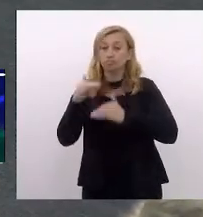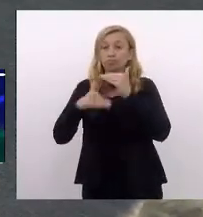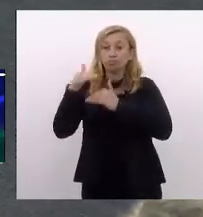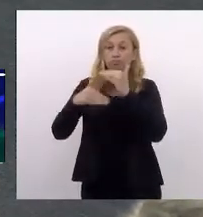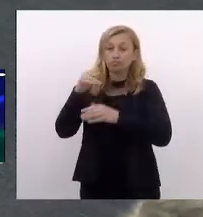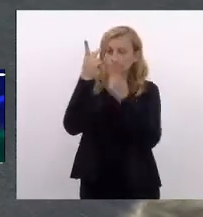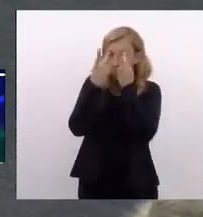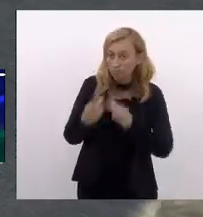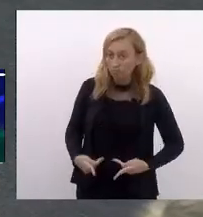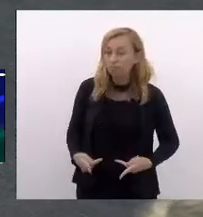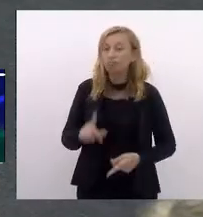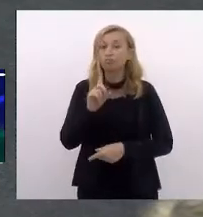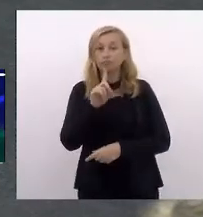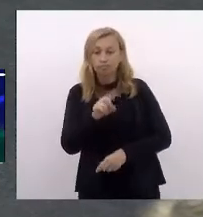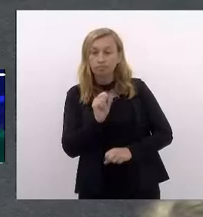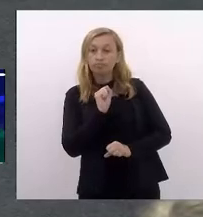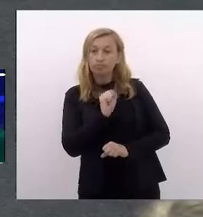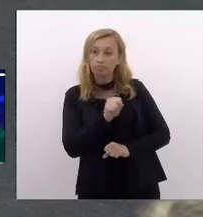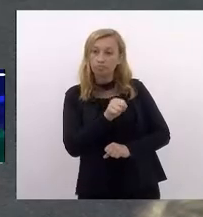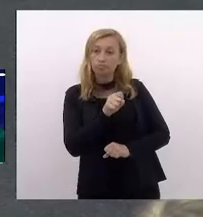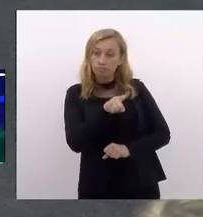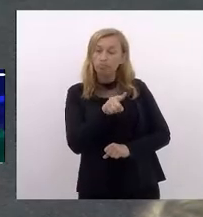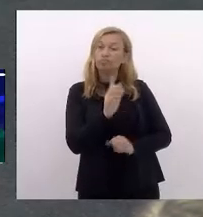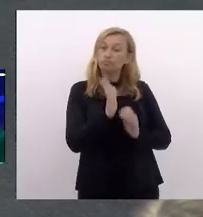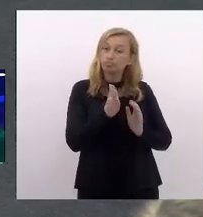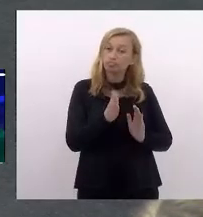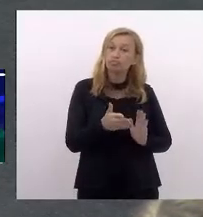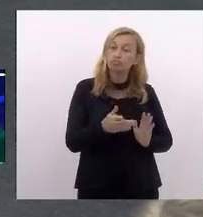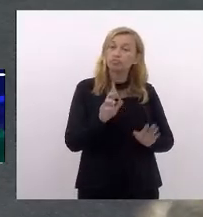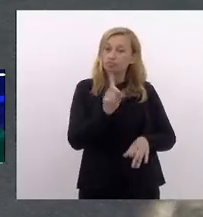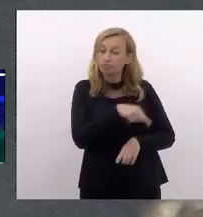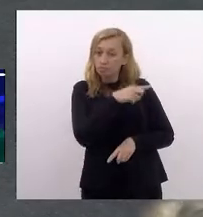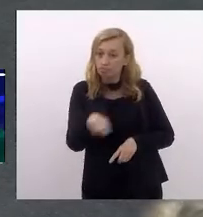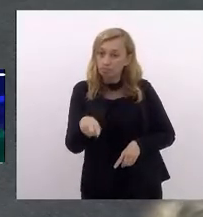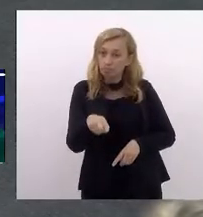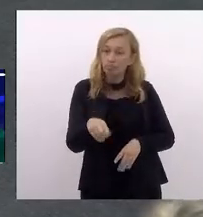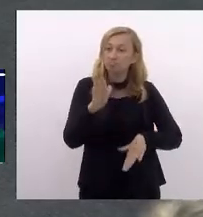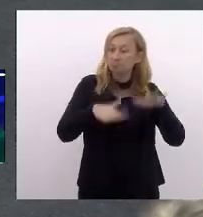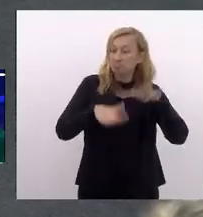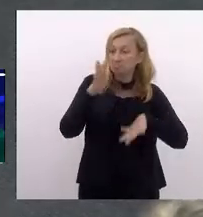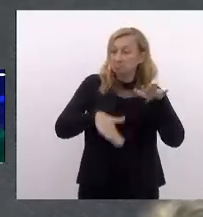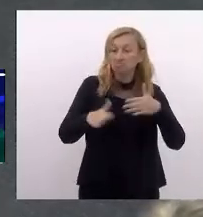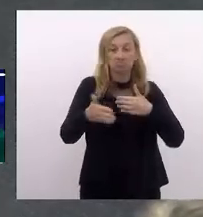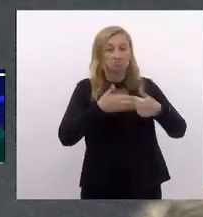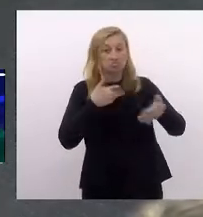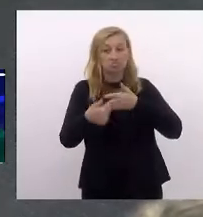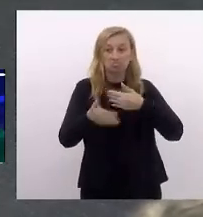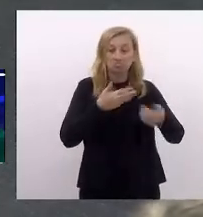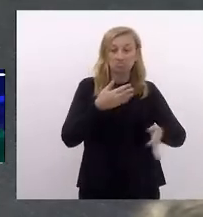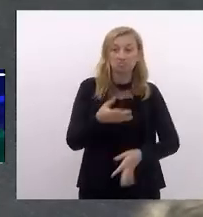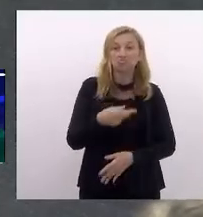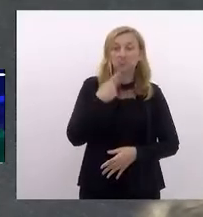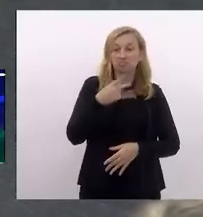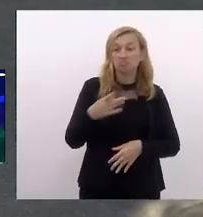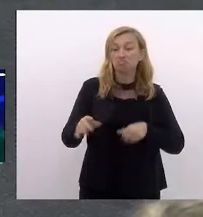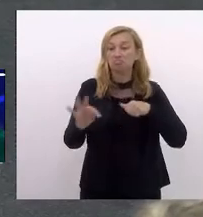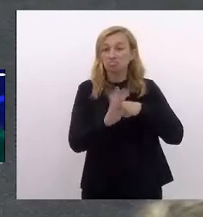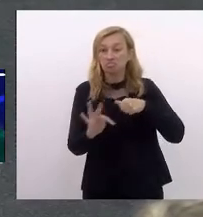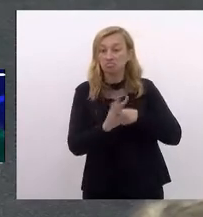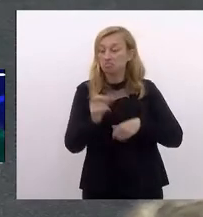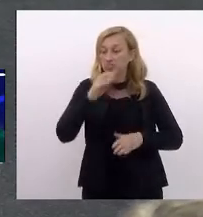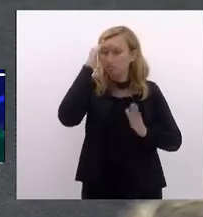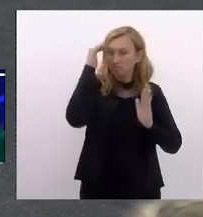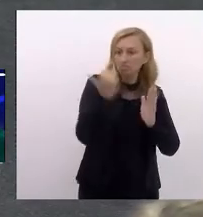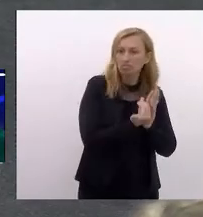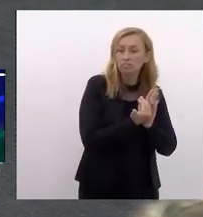humano ela por si só já deve ser rejeitada Independente de qualquer parecer técnico não